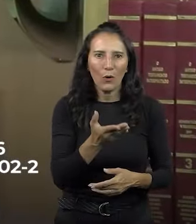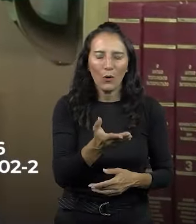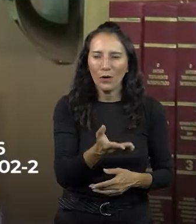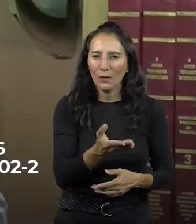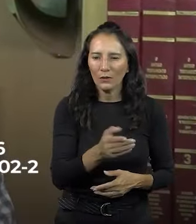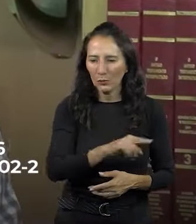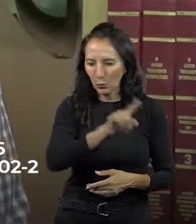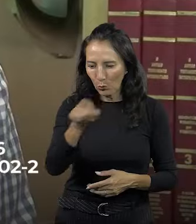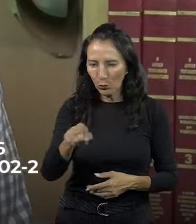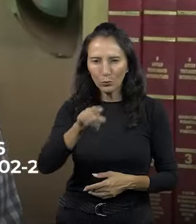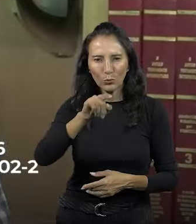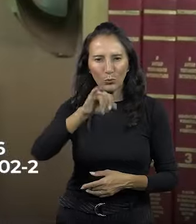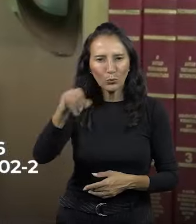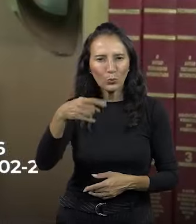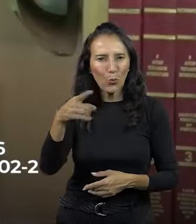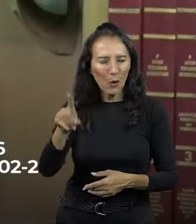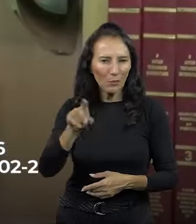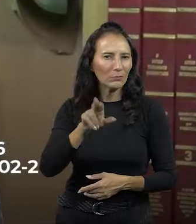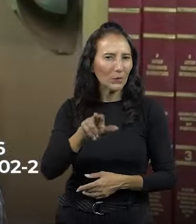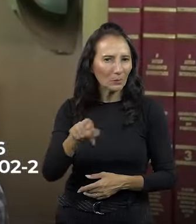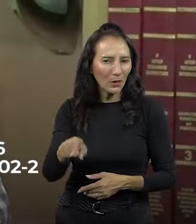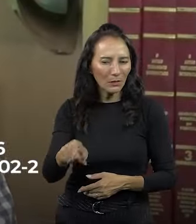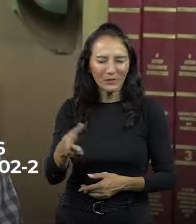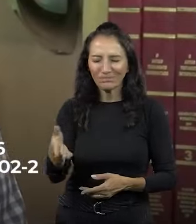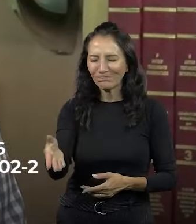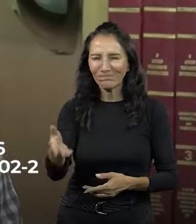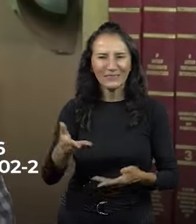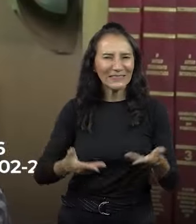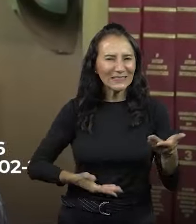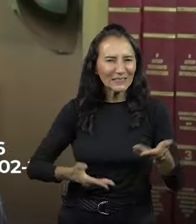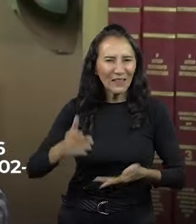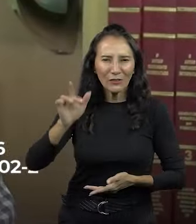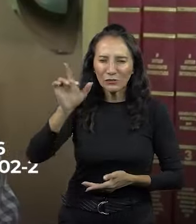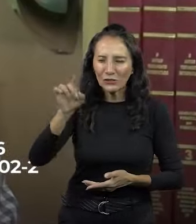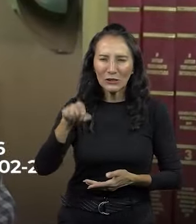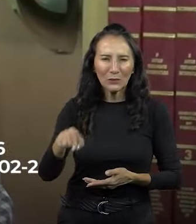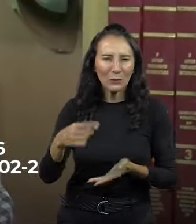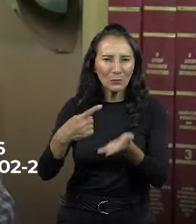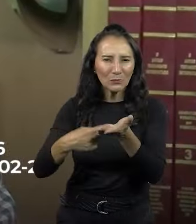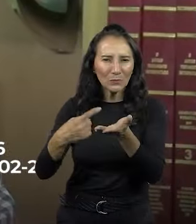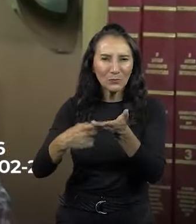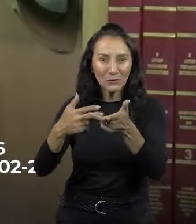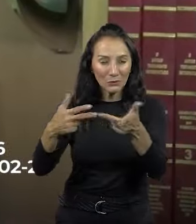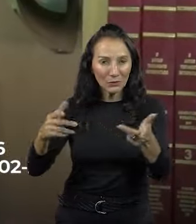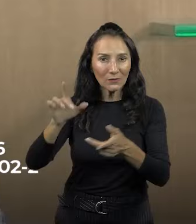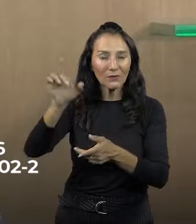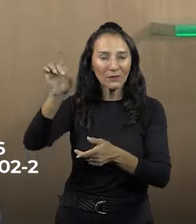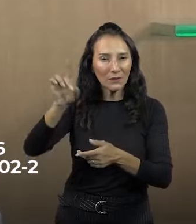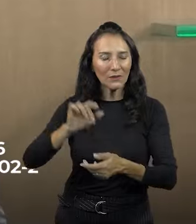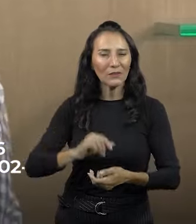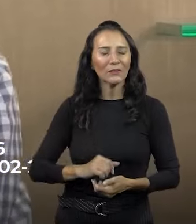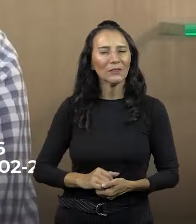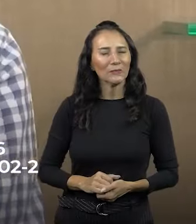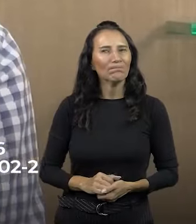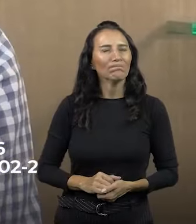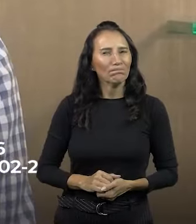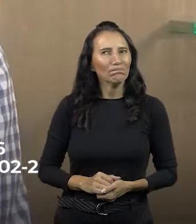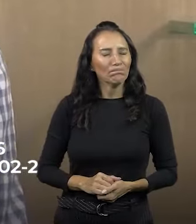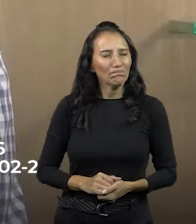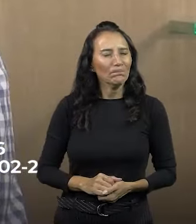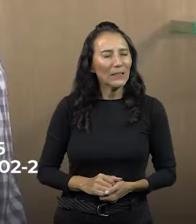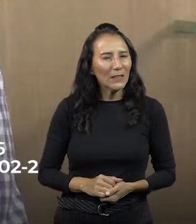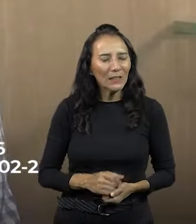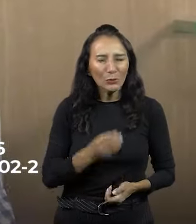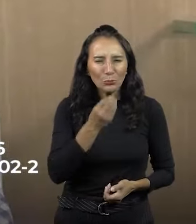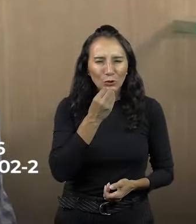servo de Deus uma pessoa assim extremamente dedicada às coisas de Deus Sério E aí eu poderia falar